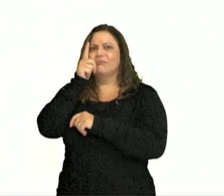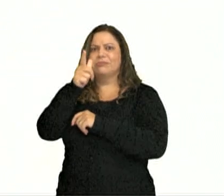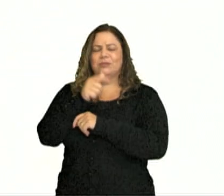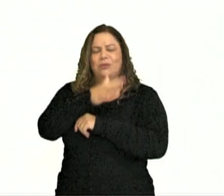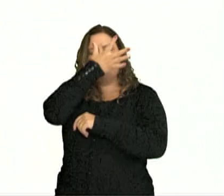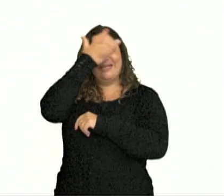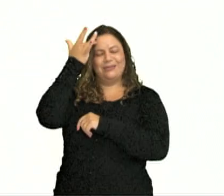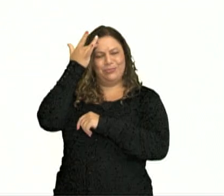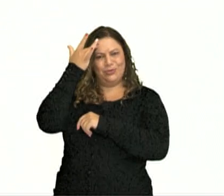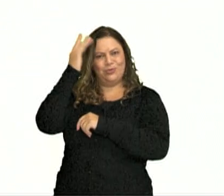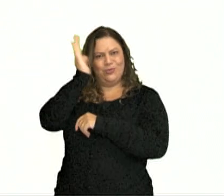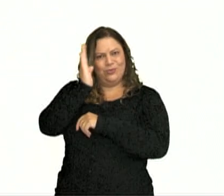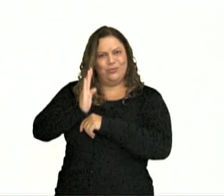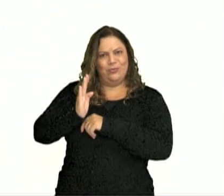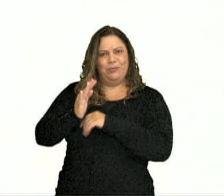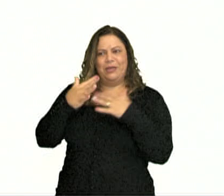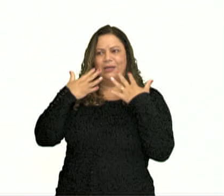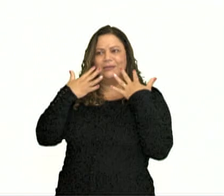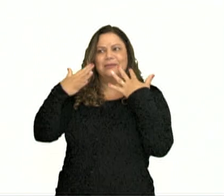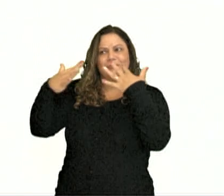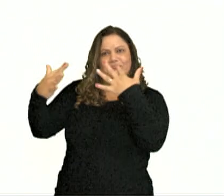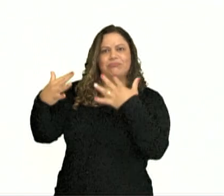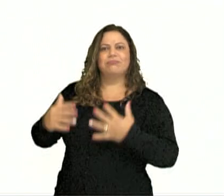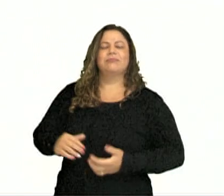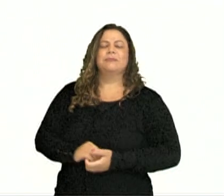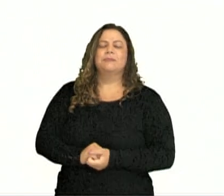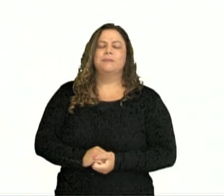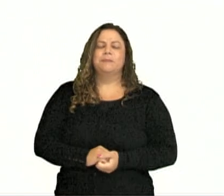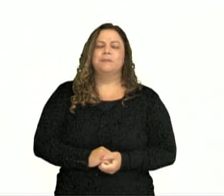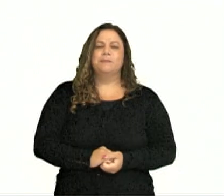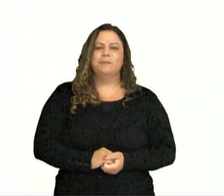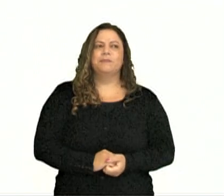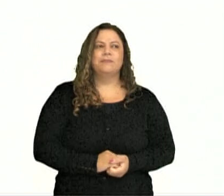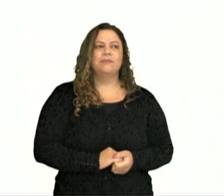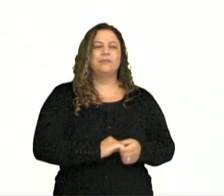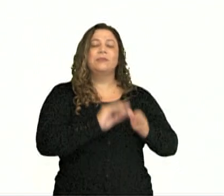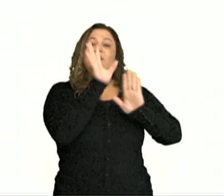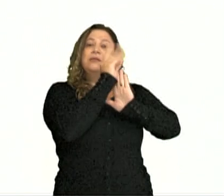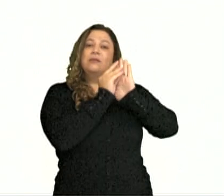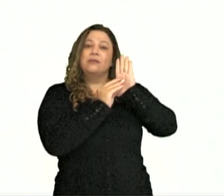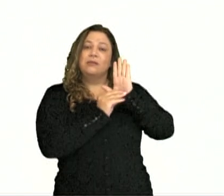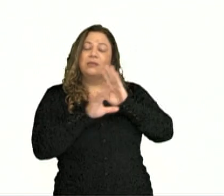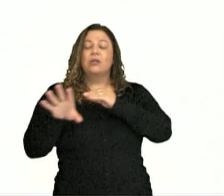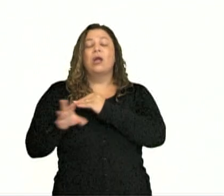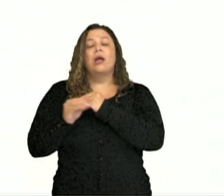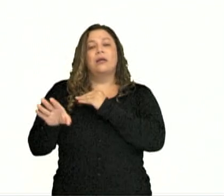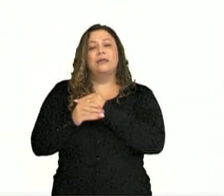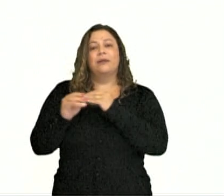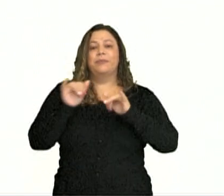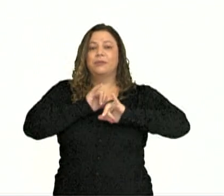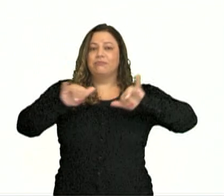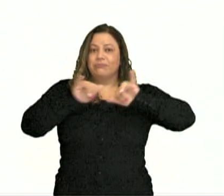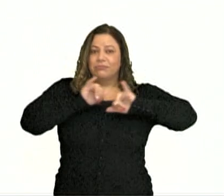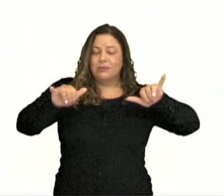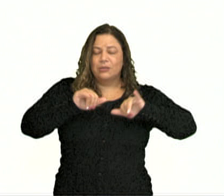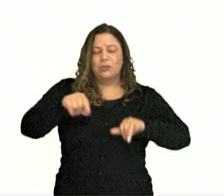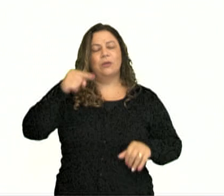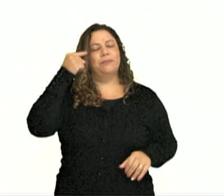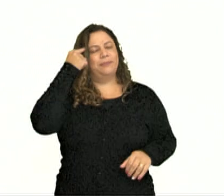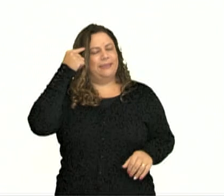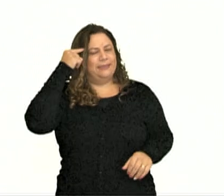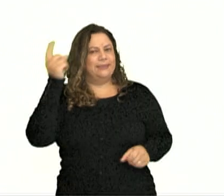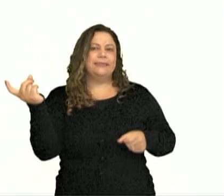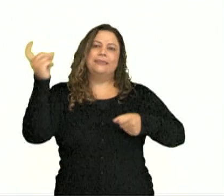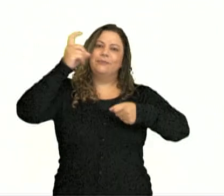outros elementos há na construção da reportagem? Olhe bem. Pense aí que eu volto